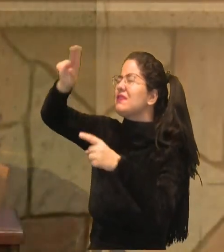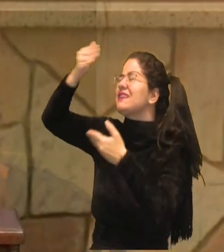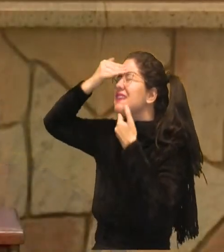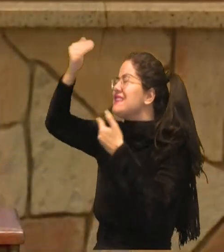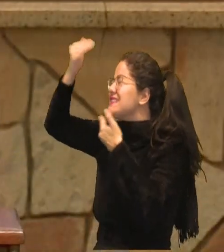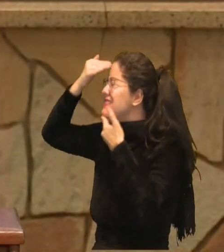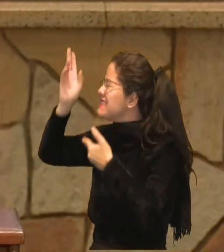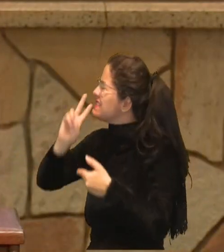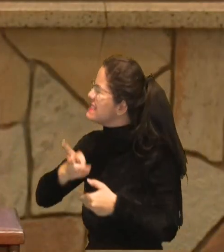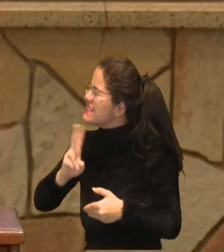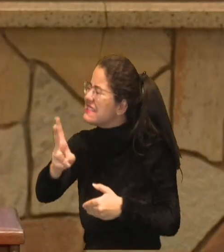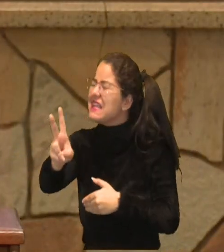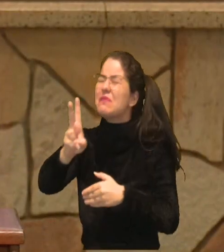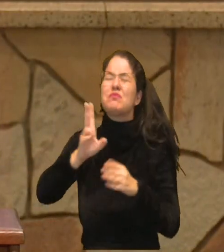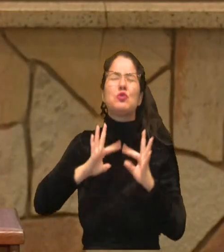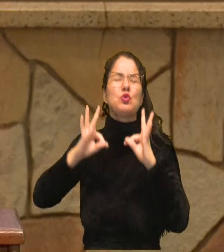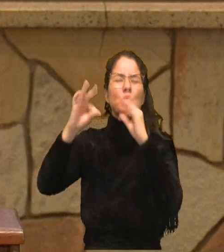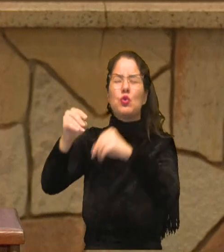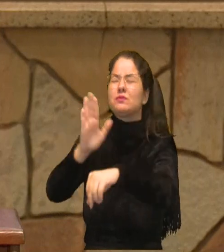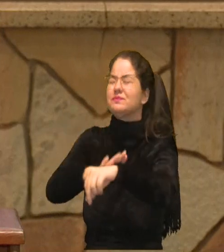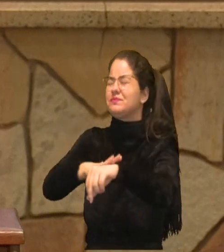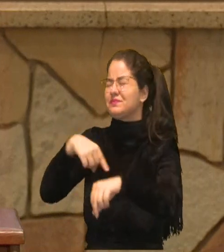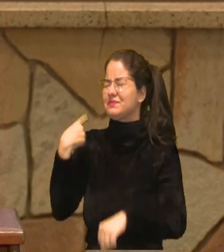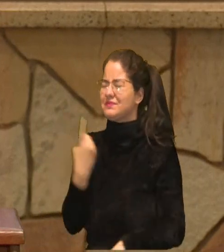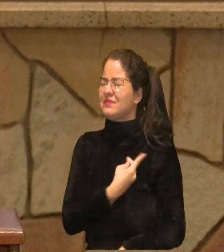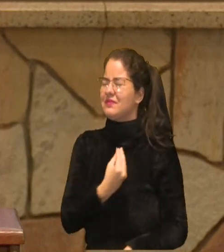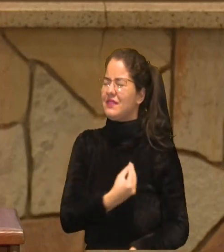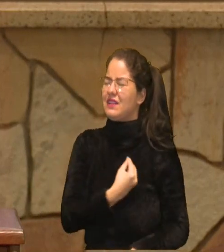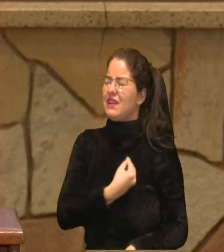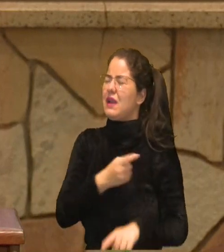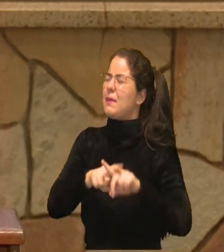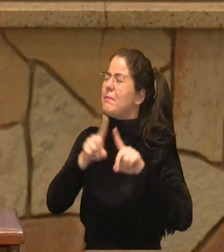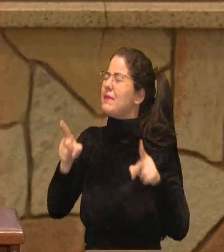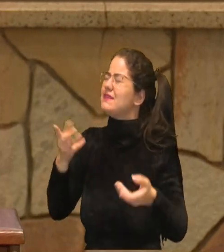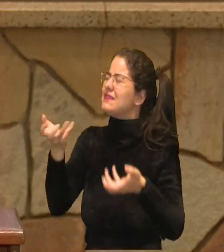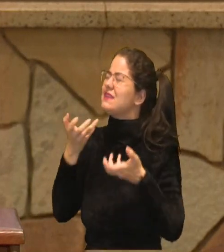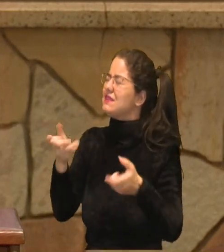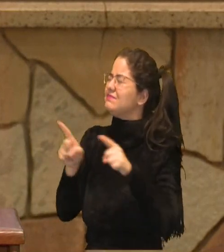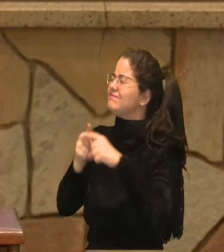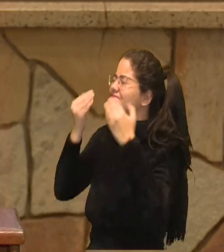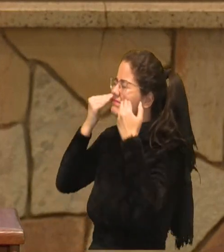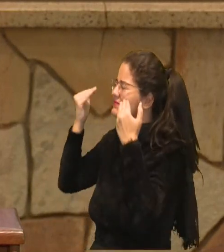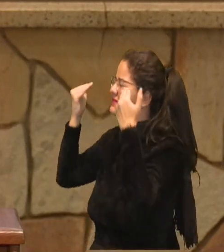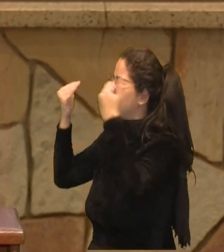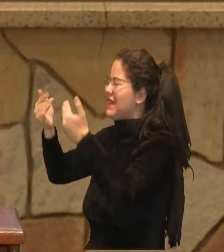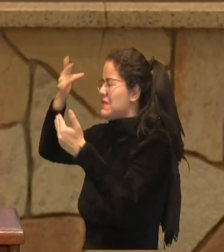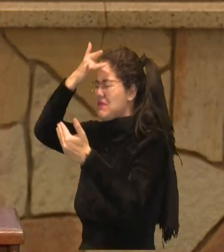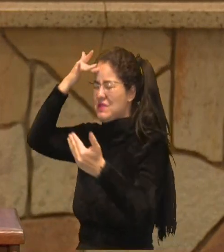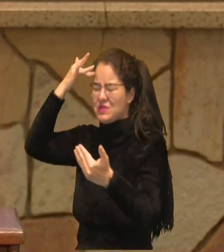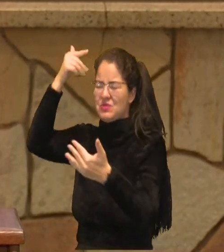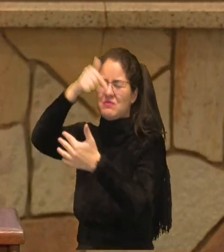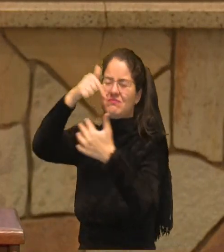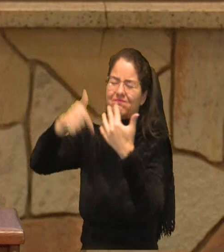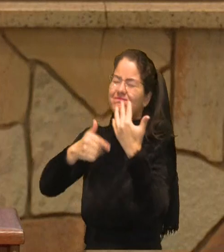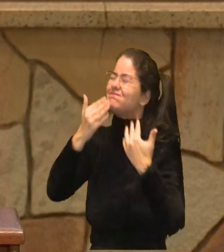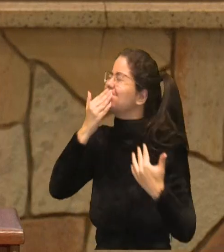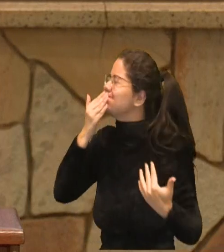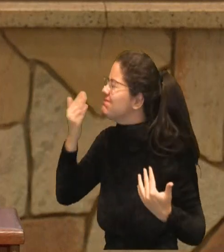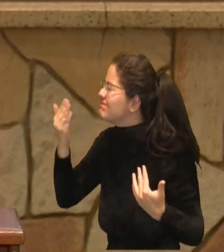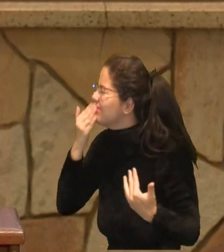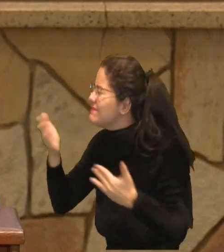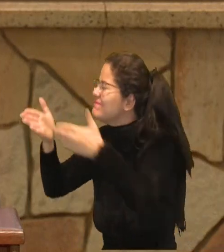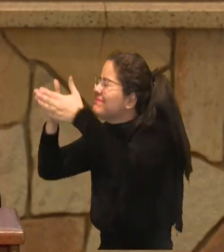vida. Mas nós queremos também, Pai, nesta noite apresentar a súplica dos Teus filhos que estão em